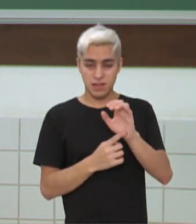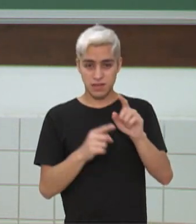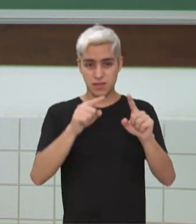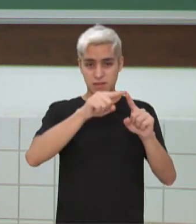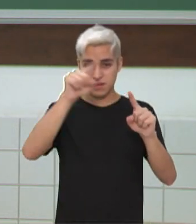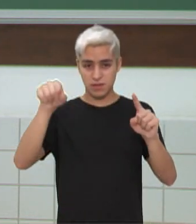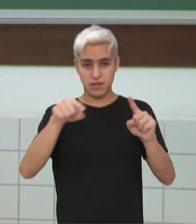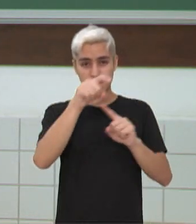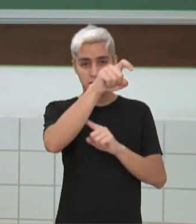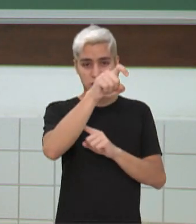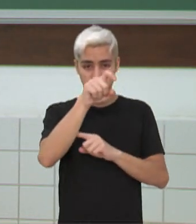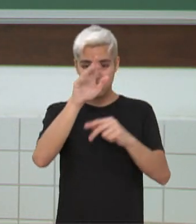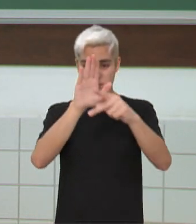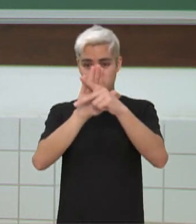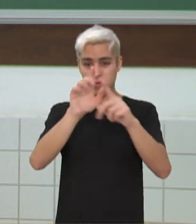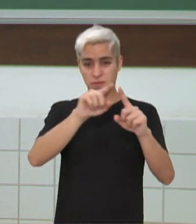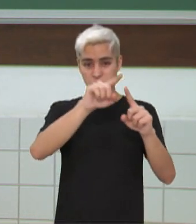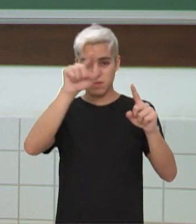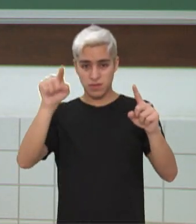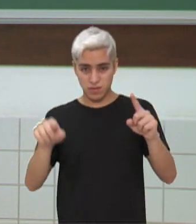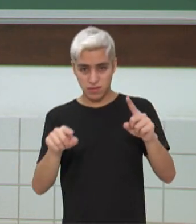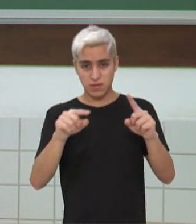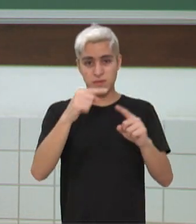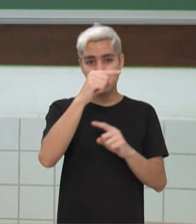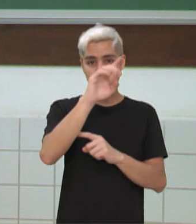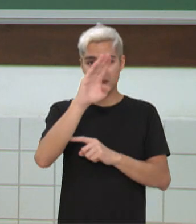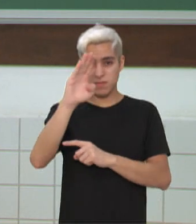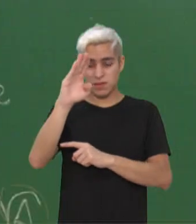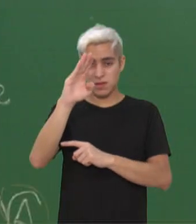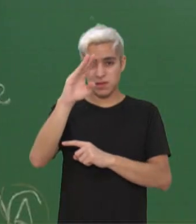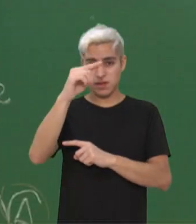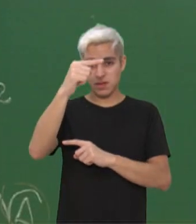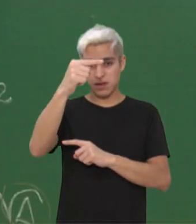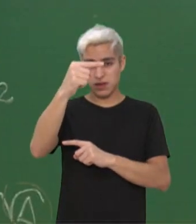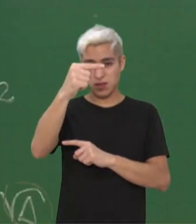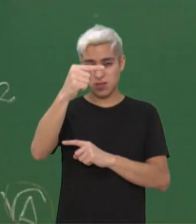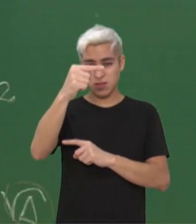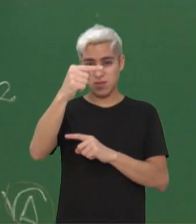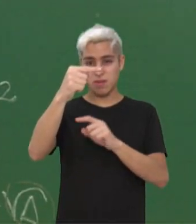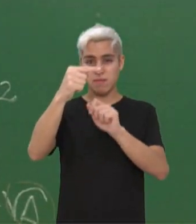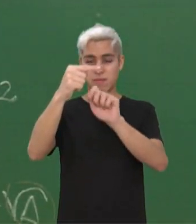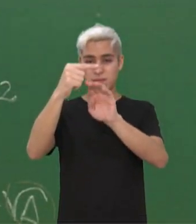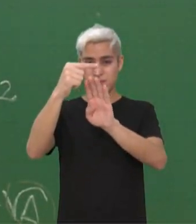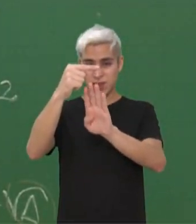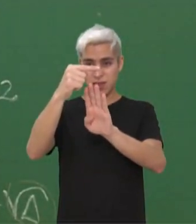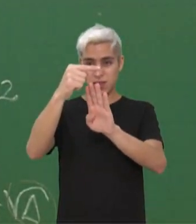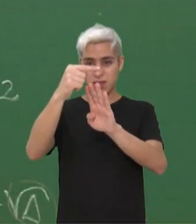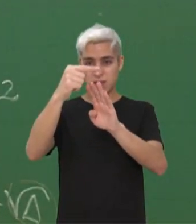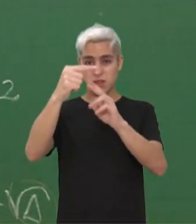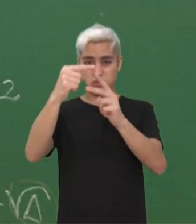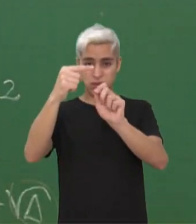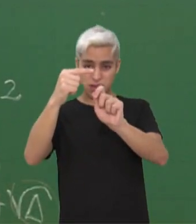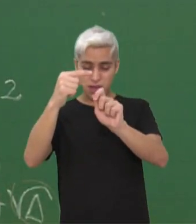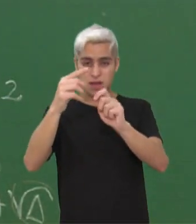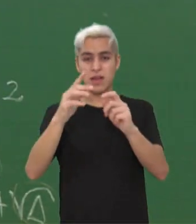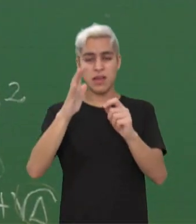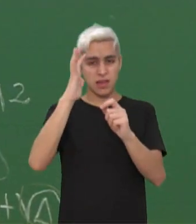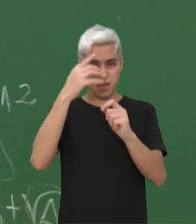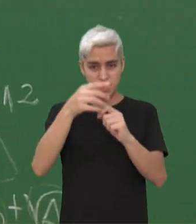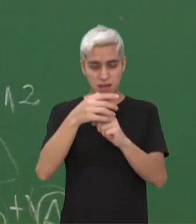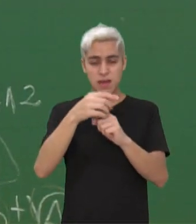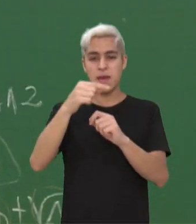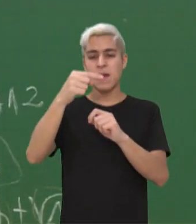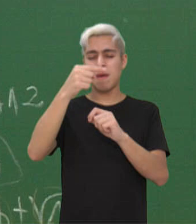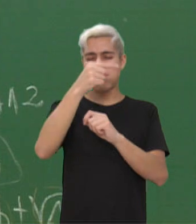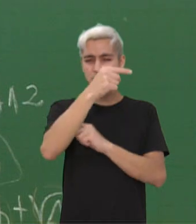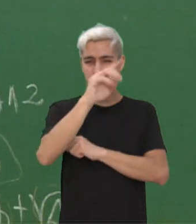cálculos. X do vértice, menos b sobre 2a. E aí, resolvendo aqui já, menos b sobre